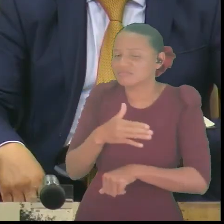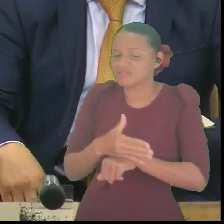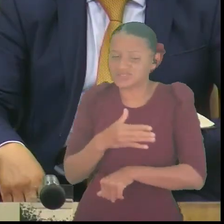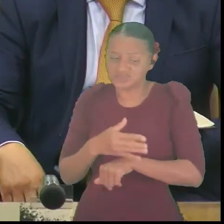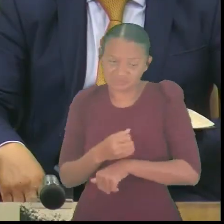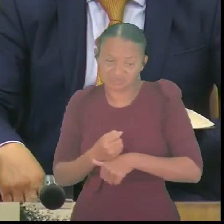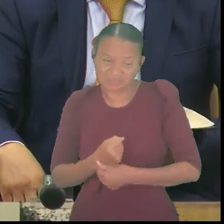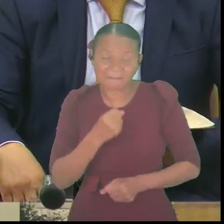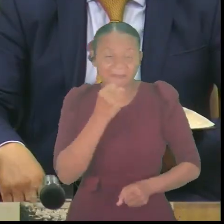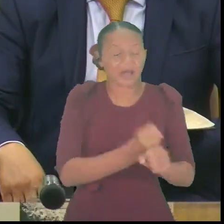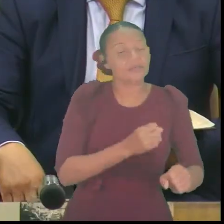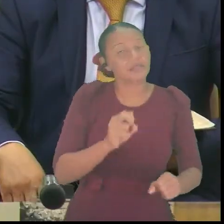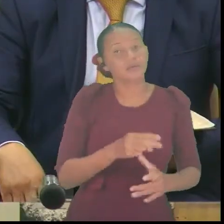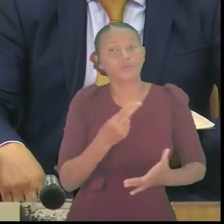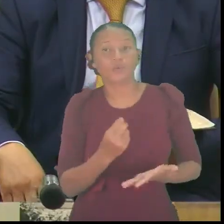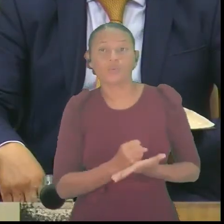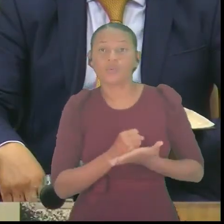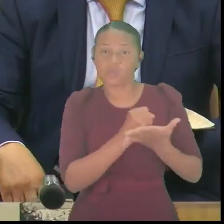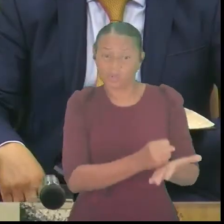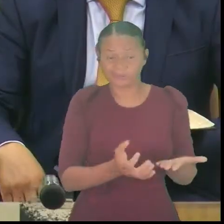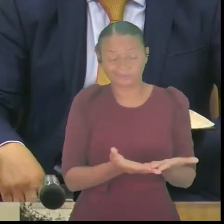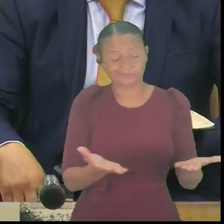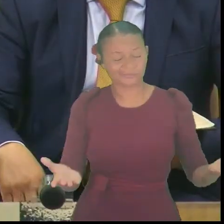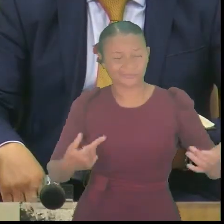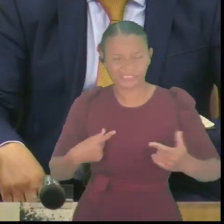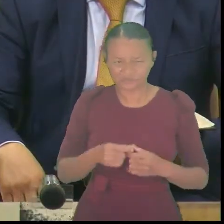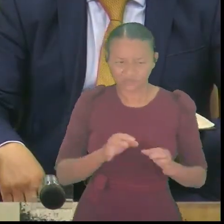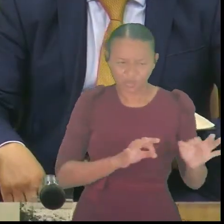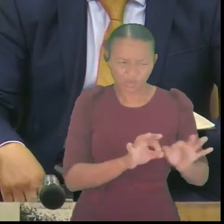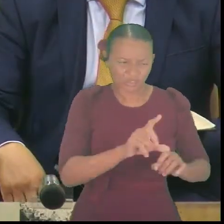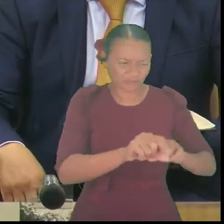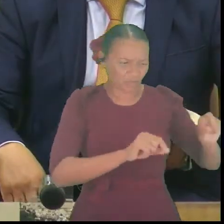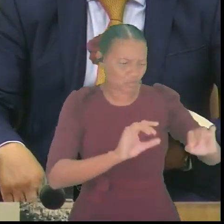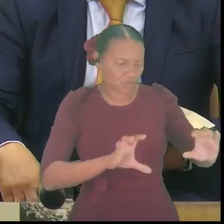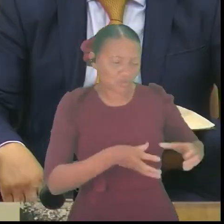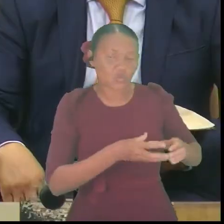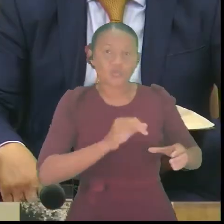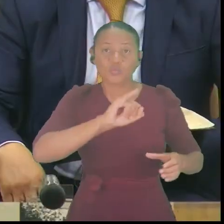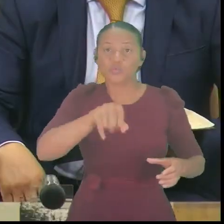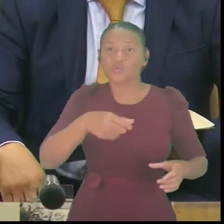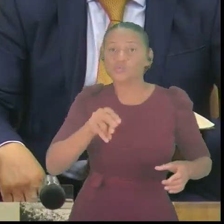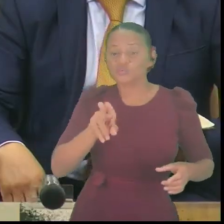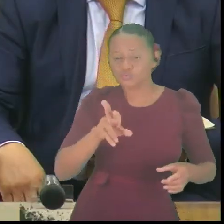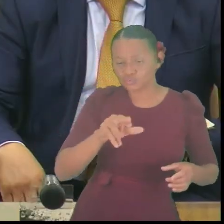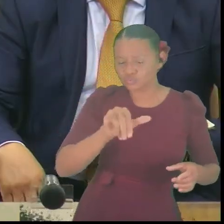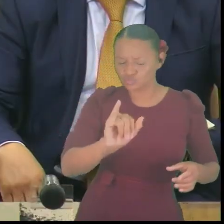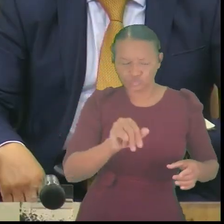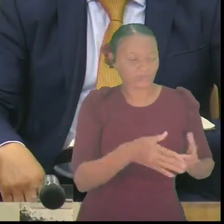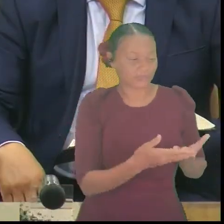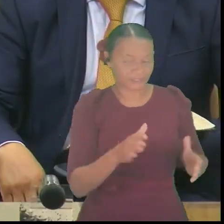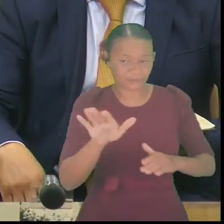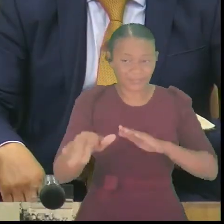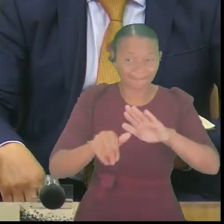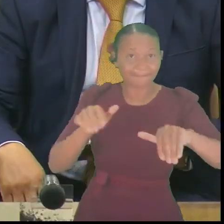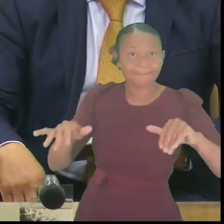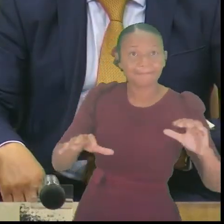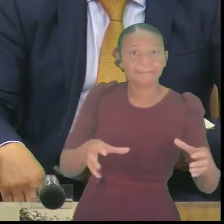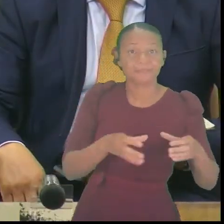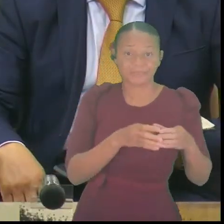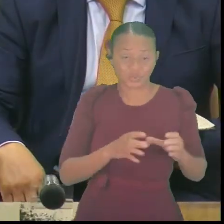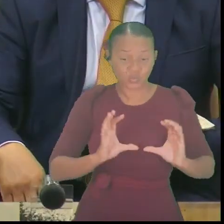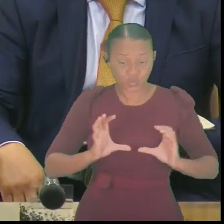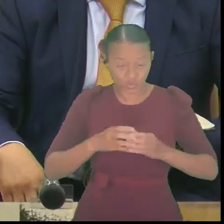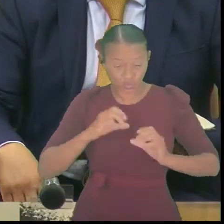ou indireta. E então, se fôssemos montar esse júri, nós íamos ter que chamar algumas pessoas. Primeiro, nós teríamos que chamar o